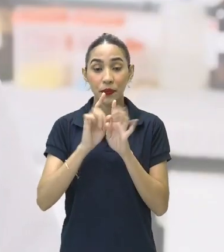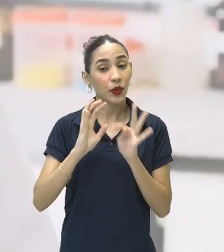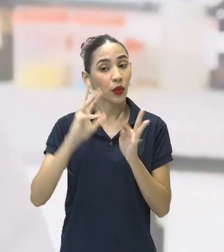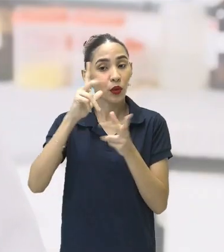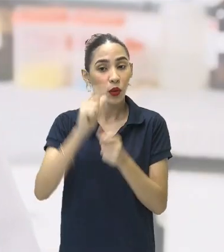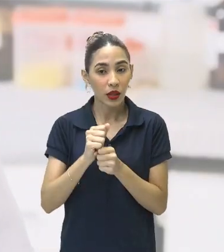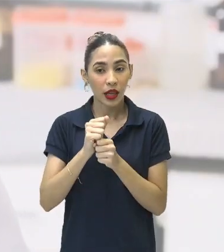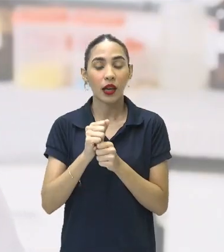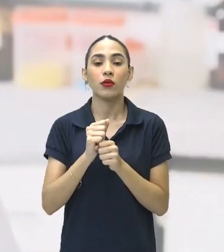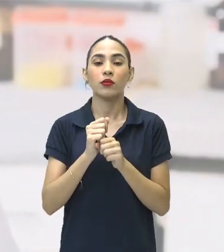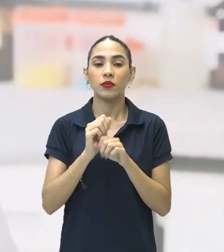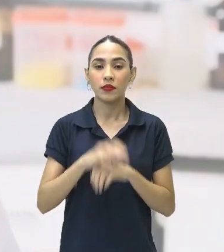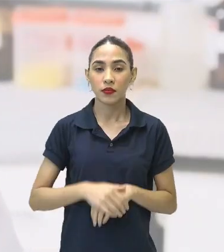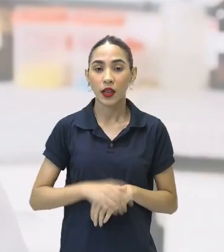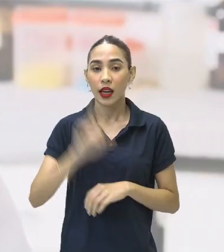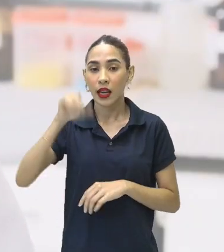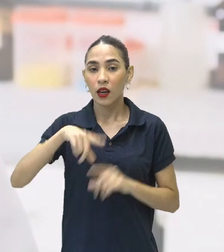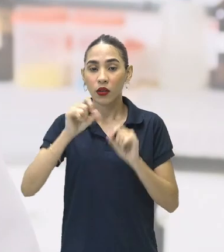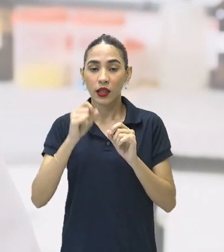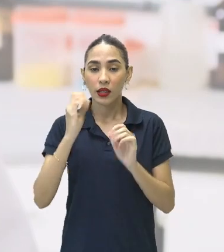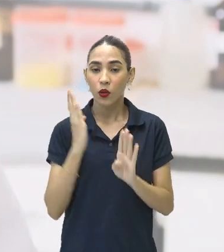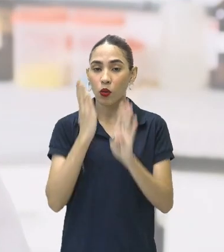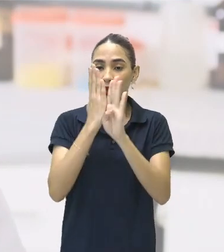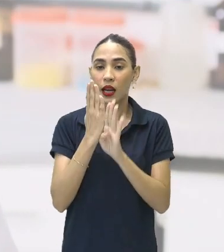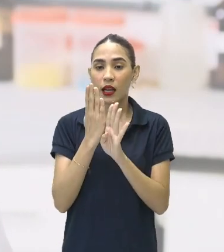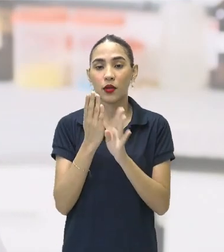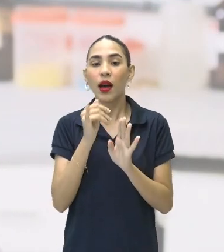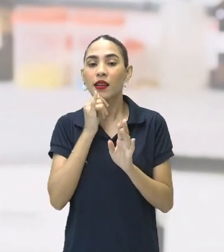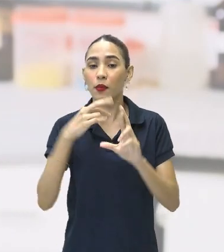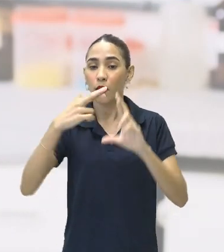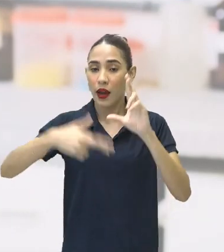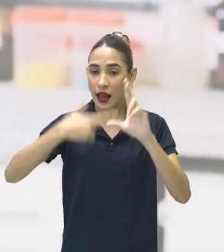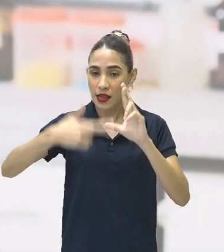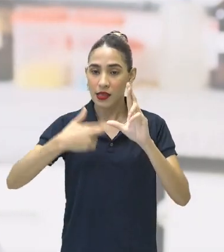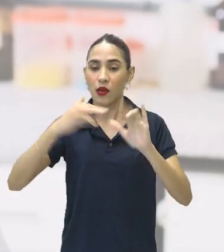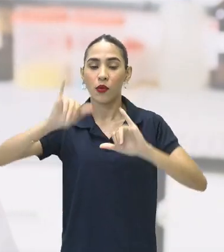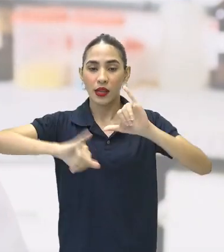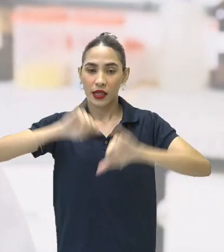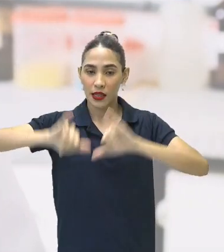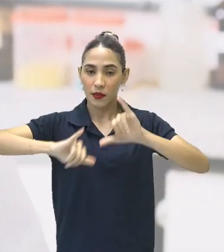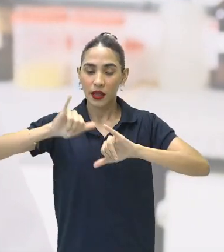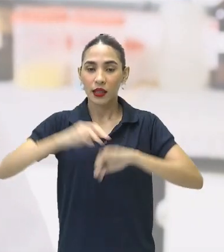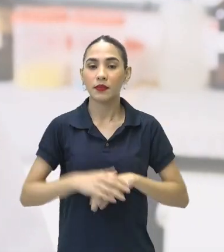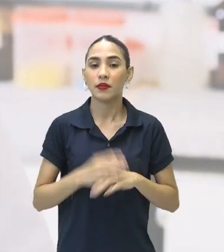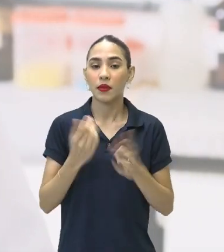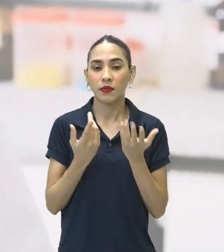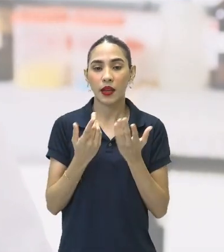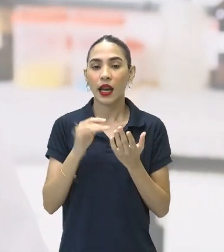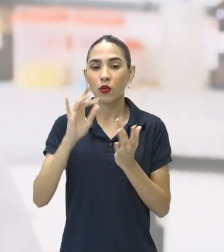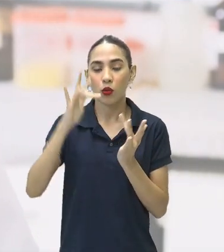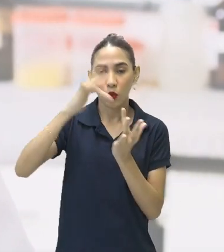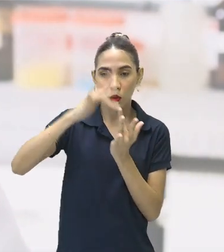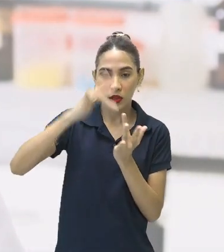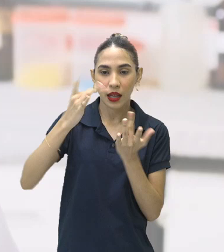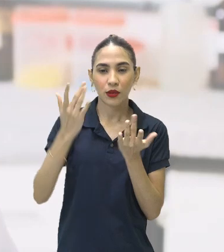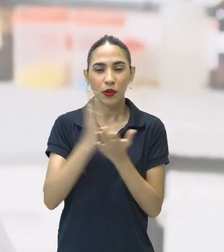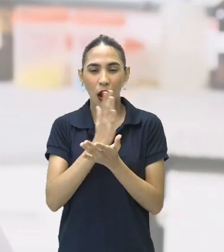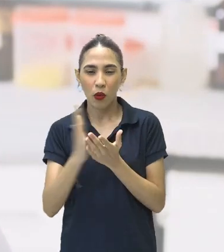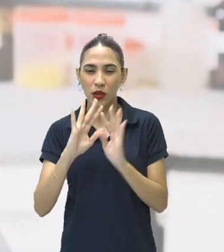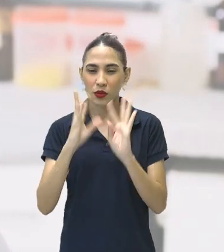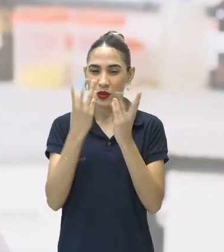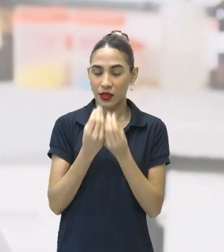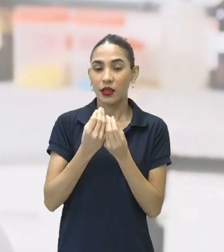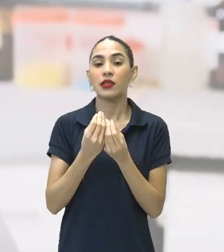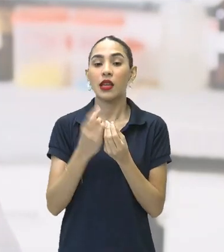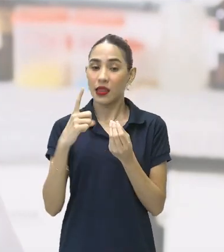e o ortofosfatos, eles são determinados através de uma reação química, onde a amostra é colocada em contato com alguns reagentes, há